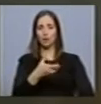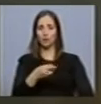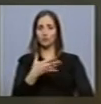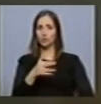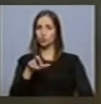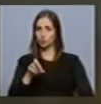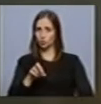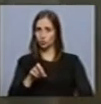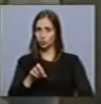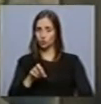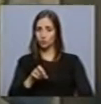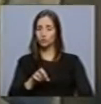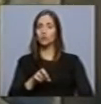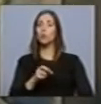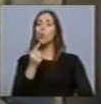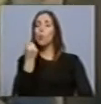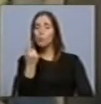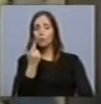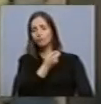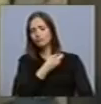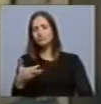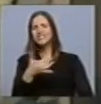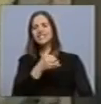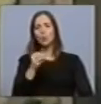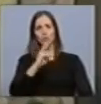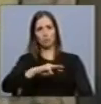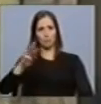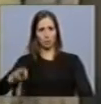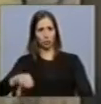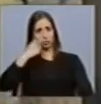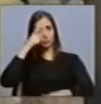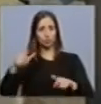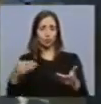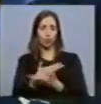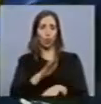uma entre 50 milhões de vítimas da pandemia da gripe espanhola.